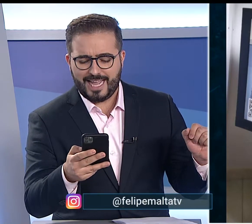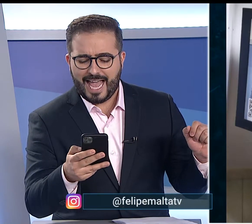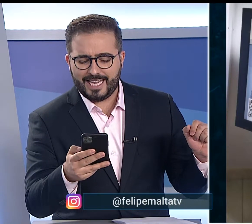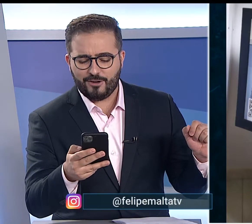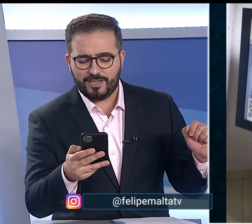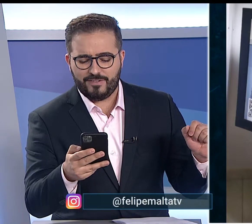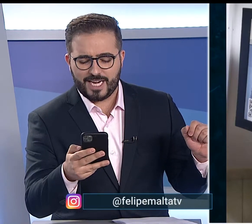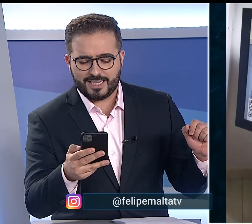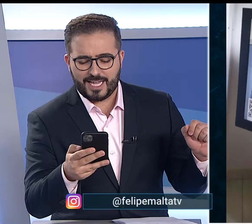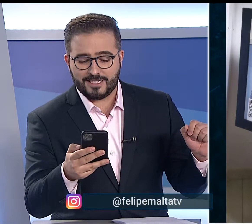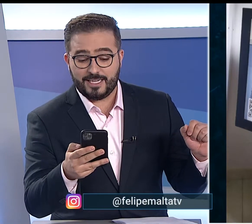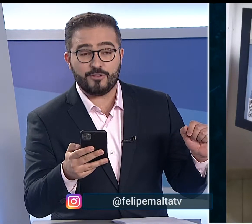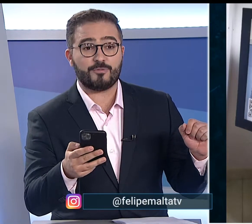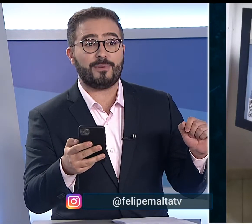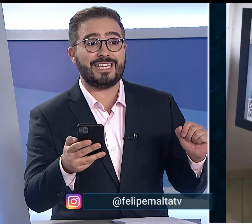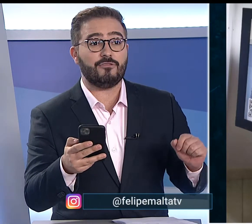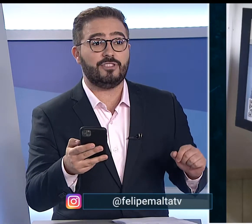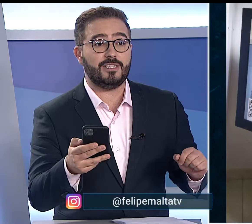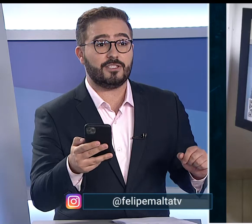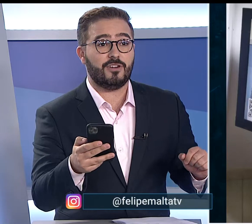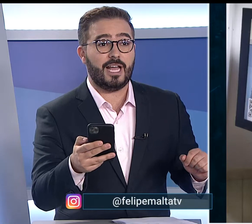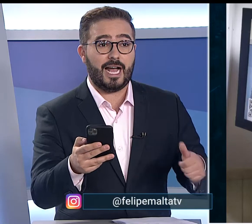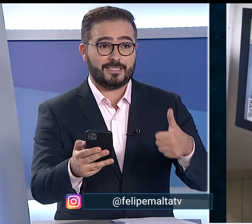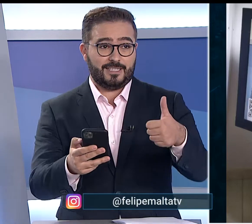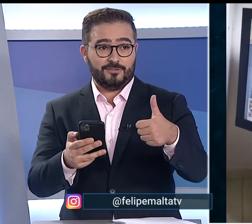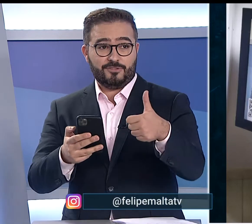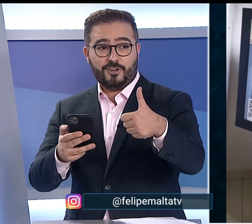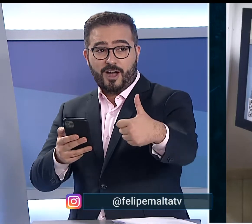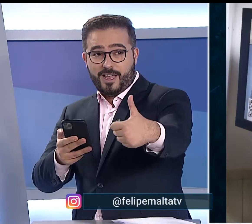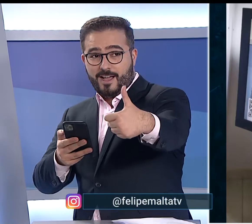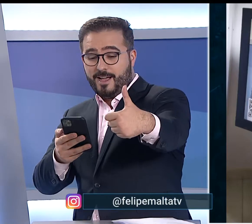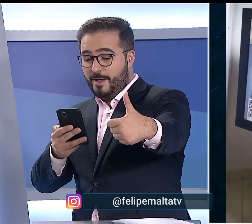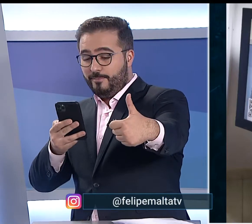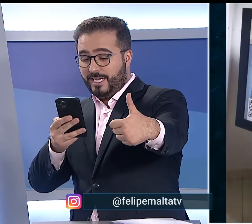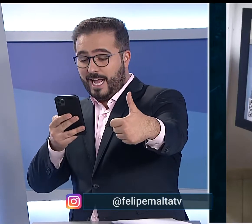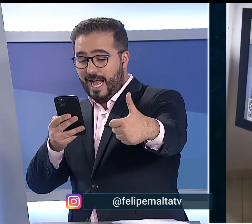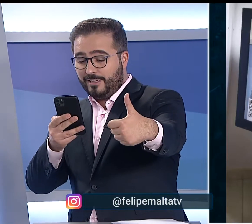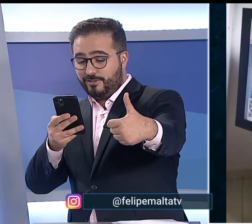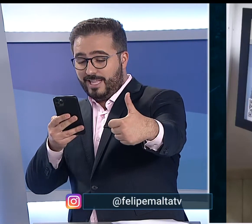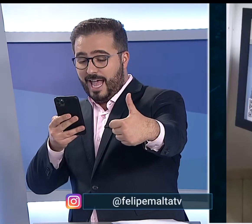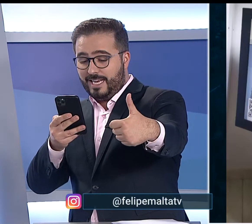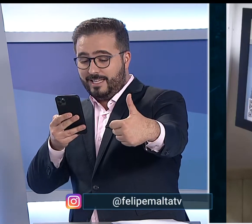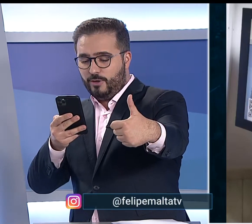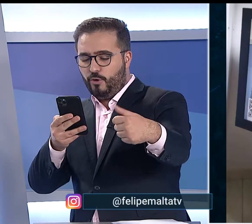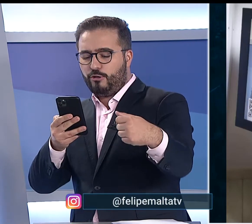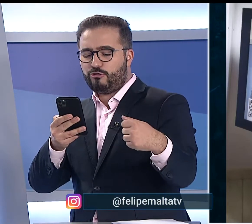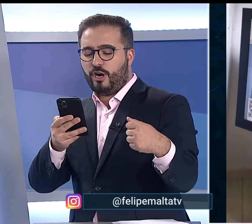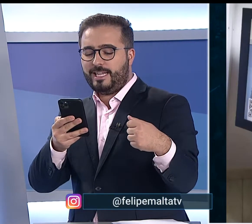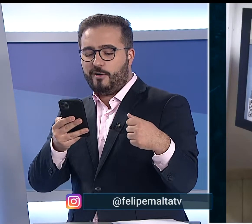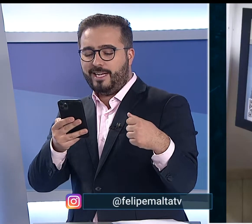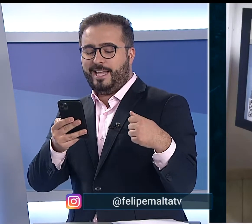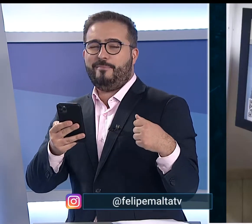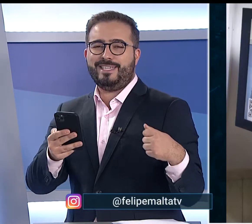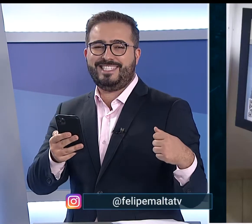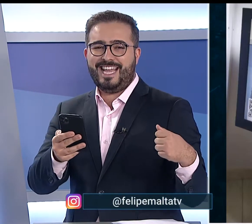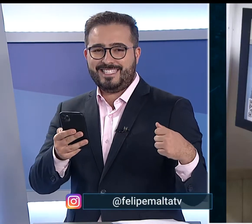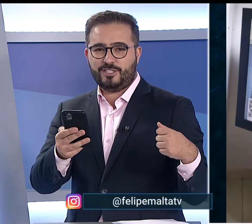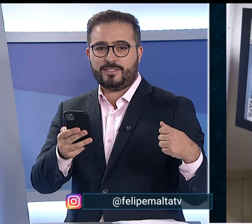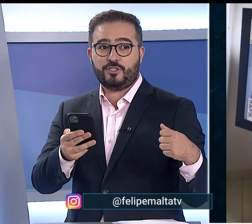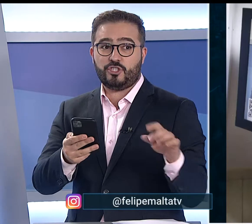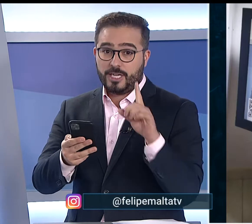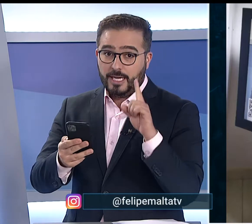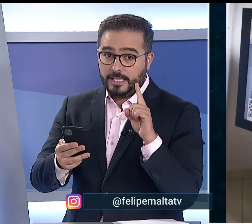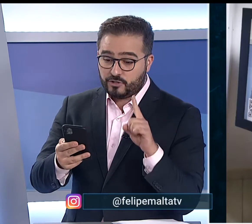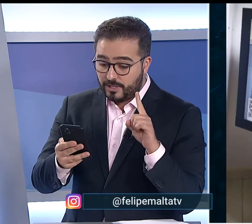malta. Derek Oliveira, 3 aninhos, Planaltina de Goiás, dando um joia. Obrigado, Derek. O único jornal que ele tem paciência